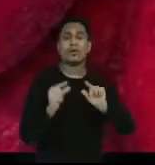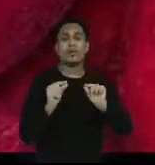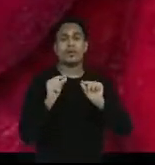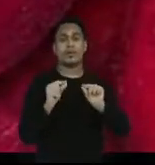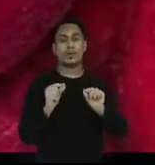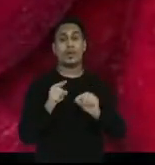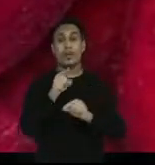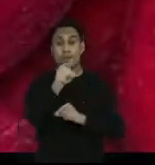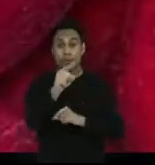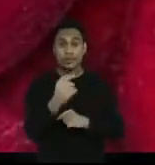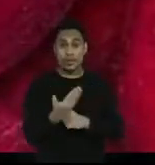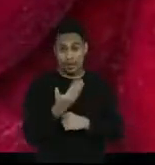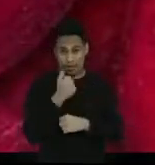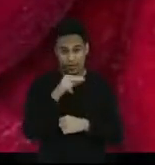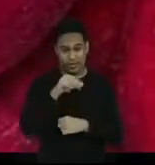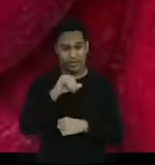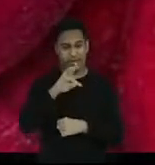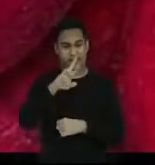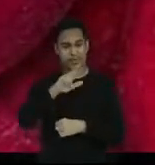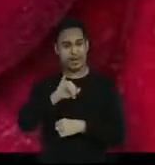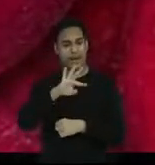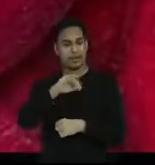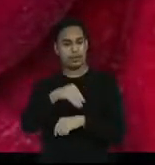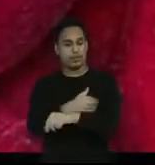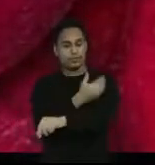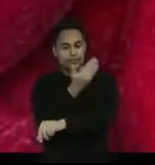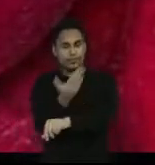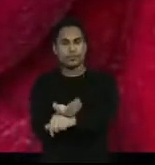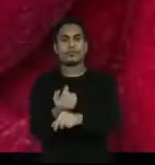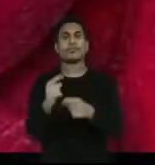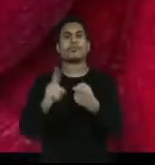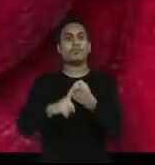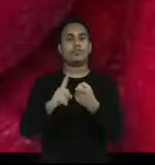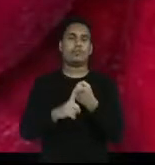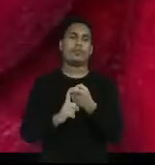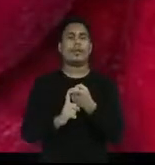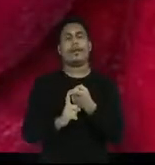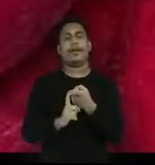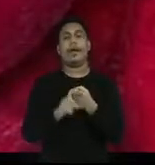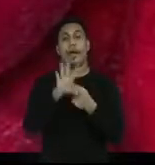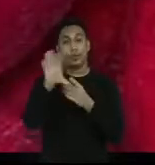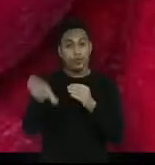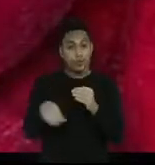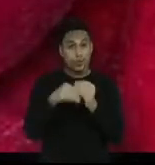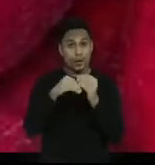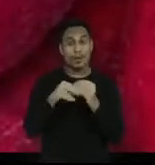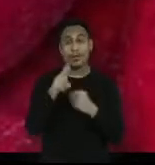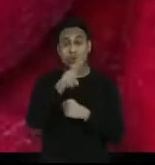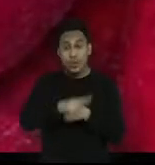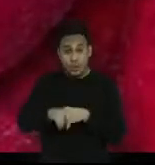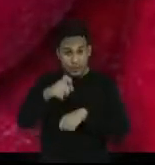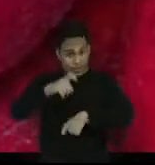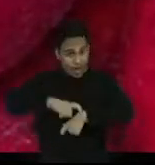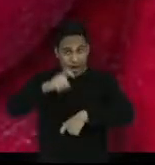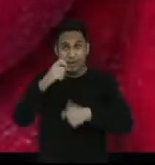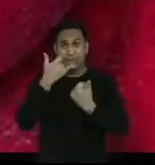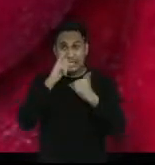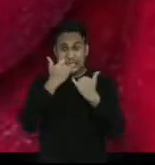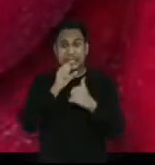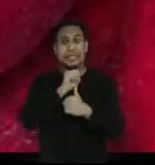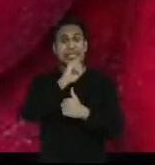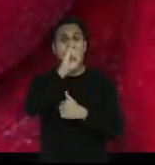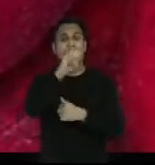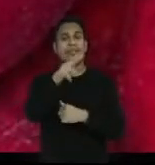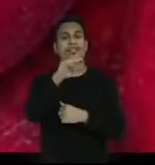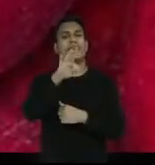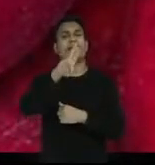dia também já, digamos, ele é um suplemento de uso agudo, ok, mas se você consome o nitrato ao longo do dia, vai aumentando o seu